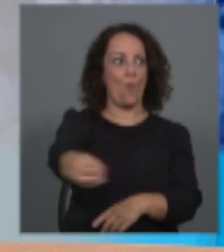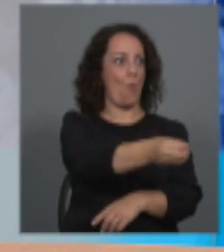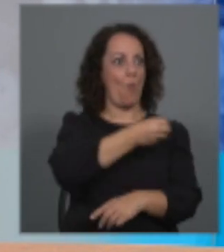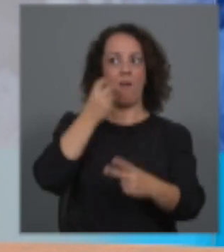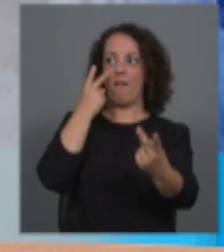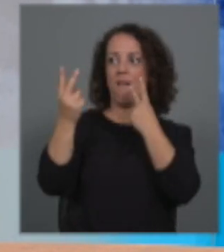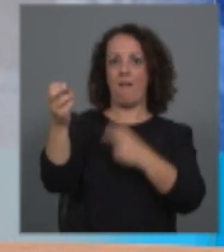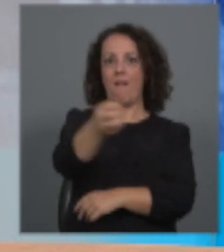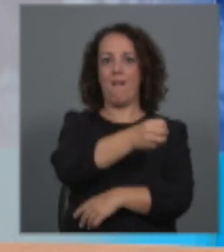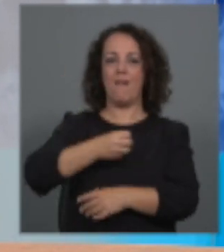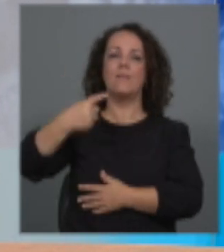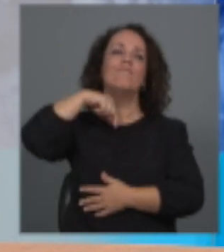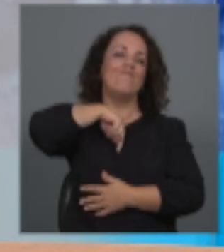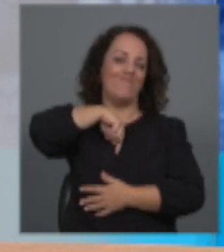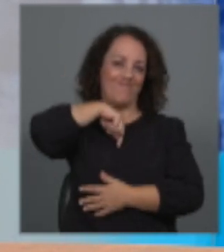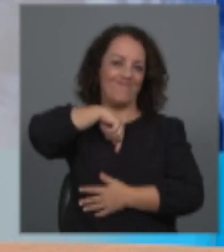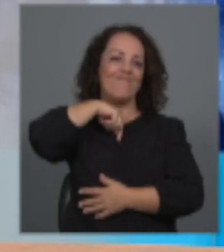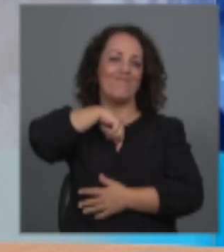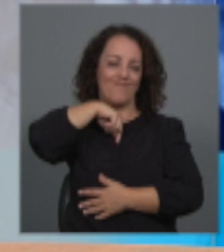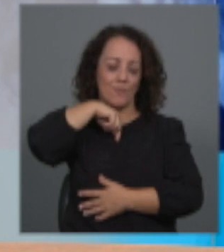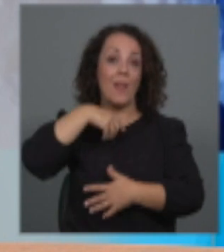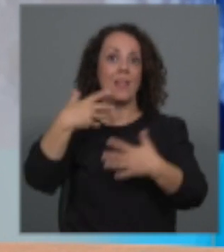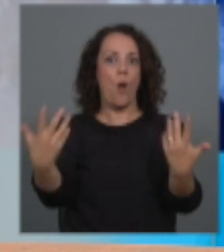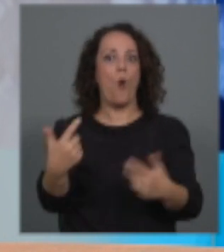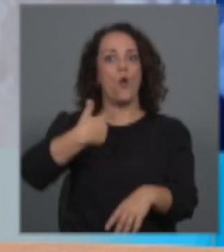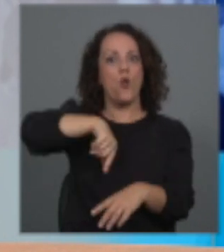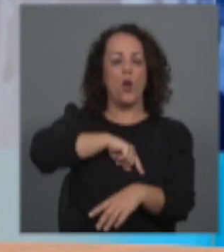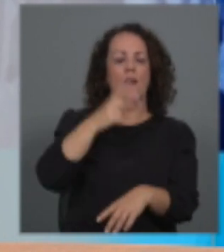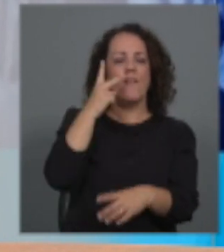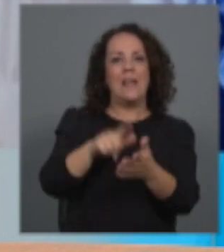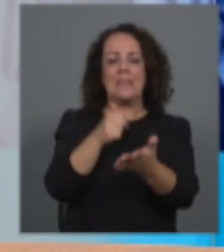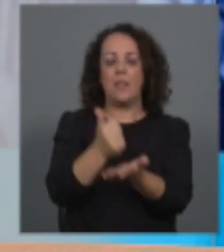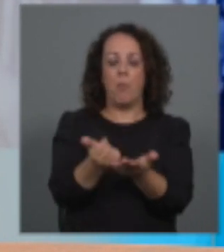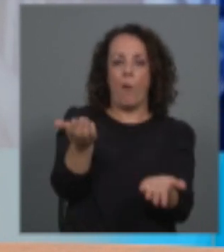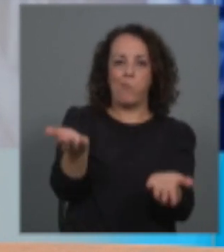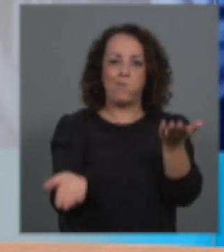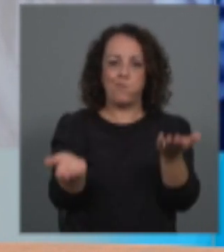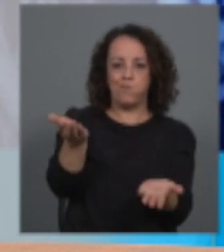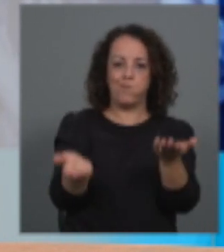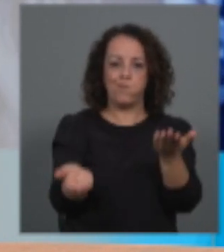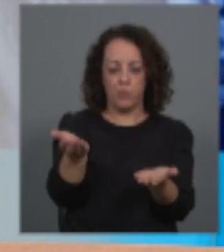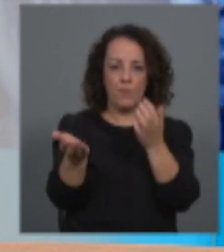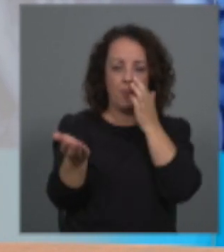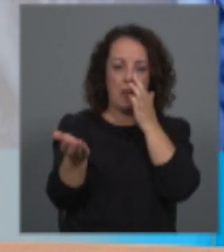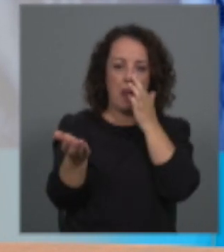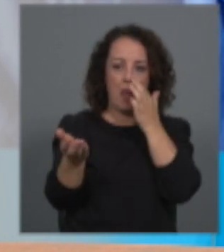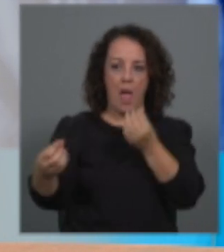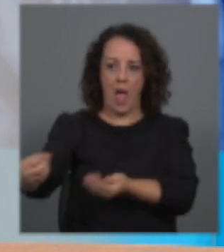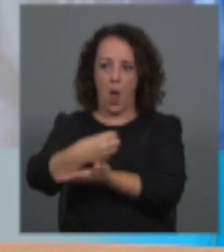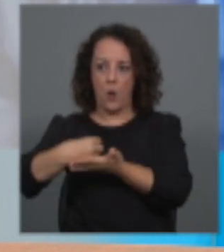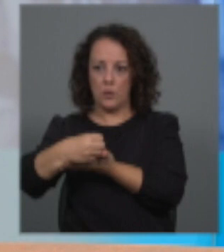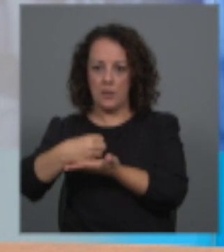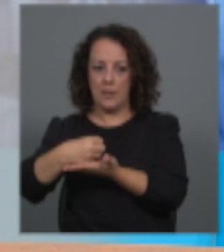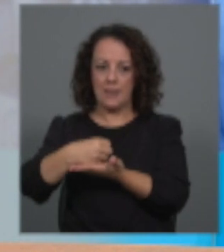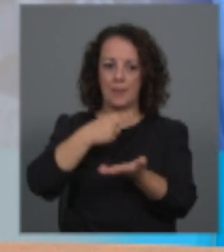E por isso nós vivemos precisamente nesta tensão entre a ausência e a